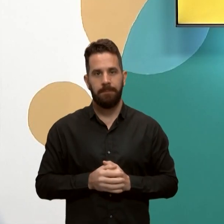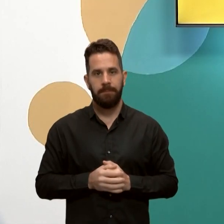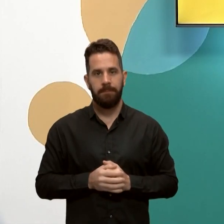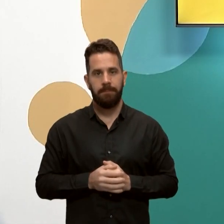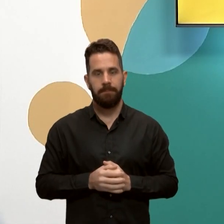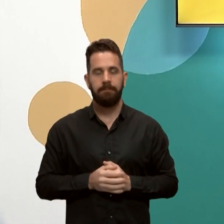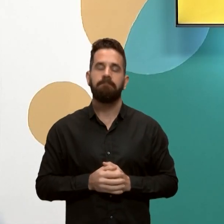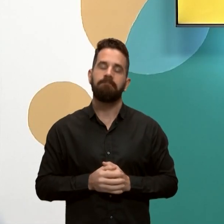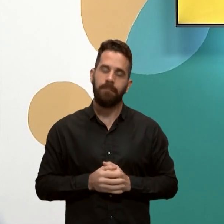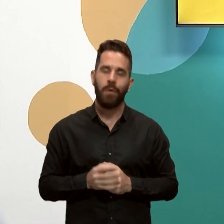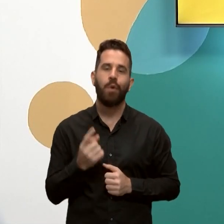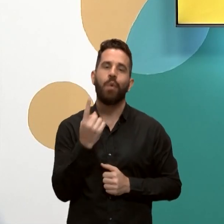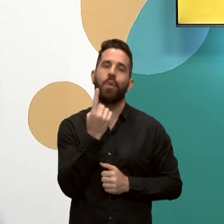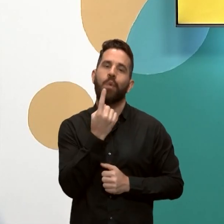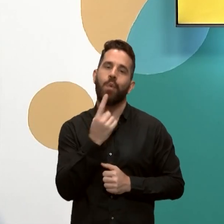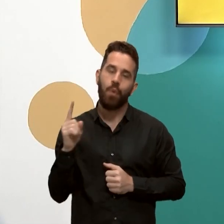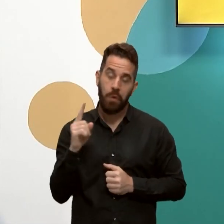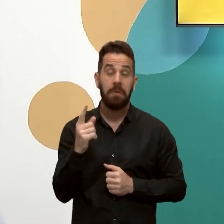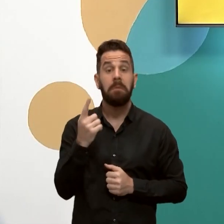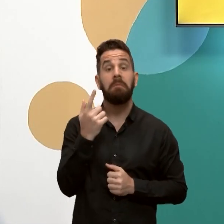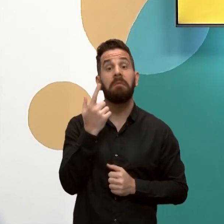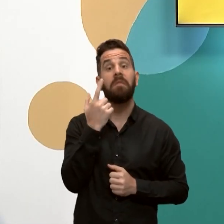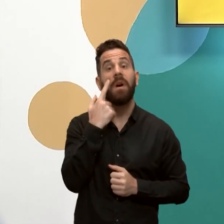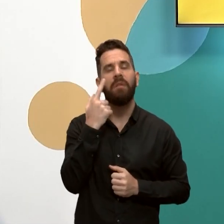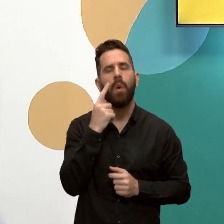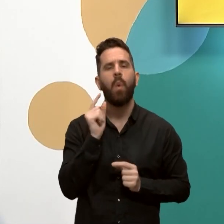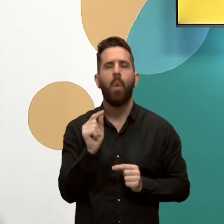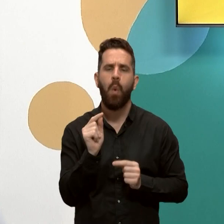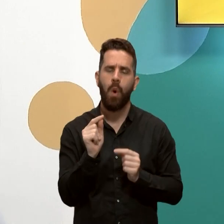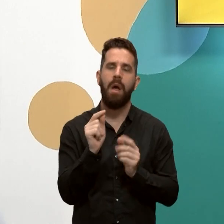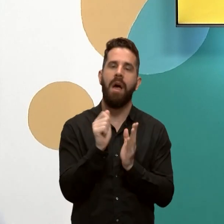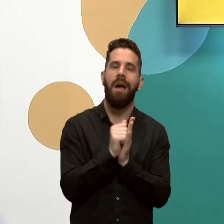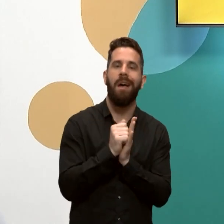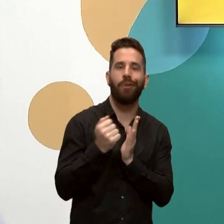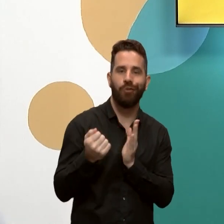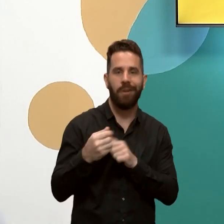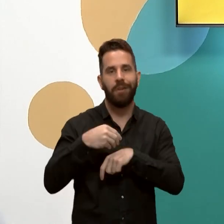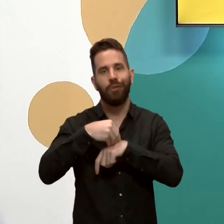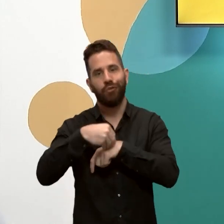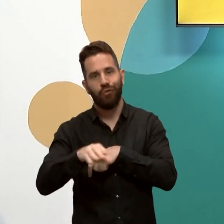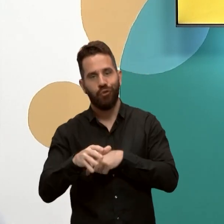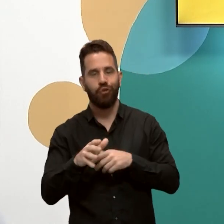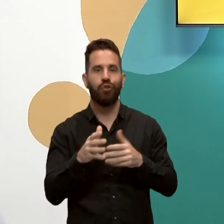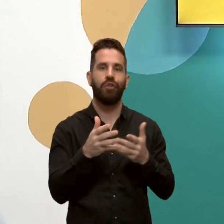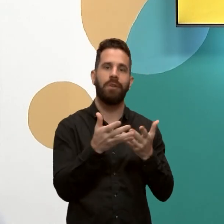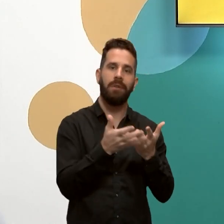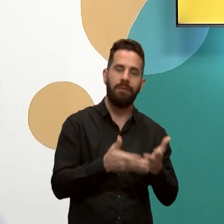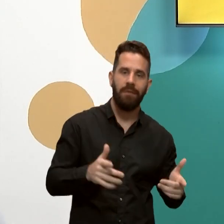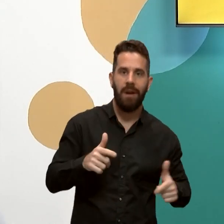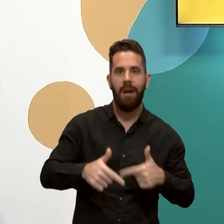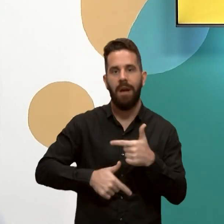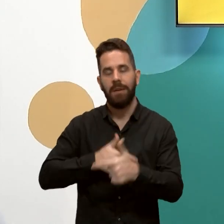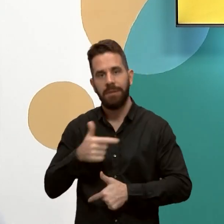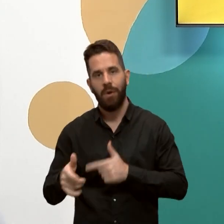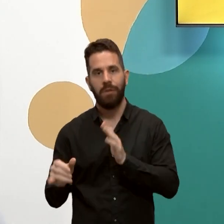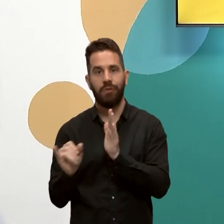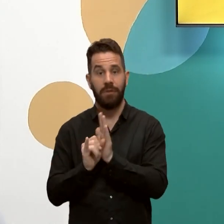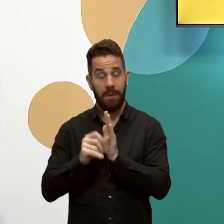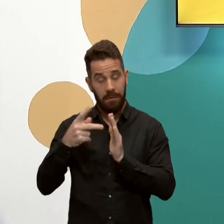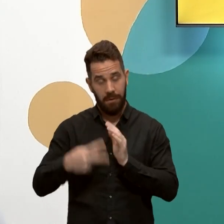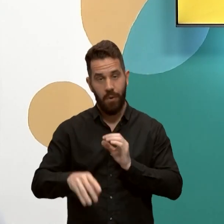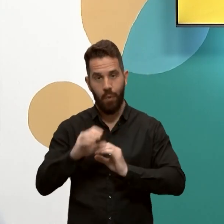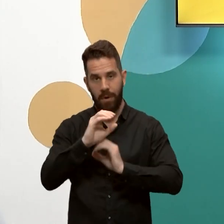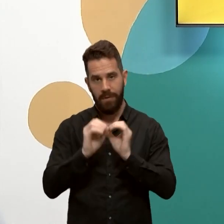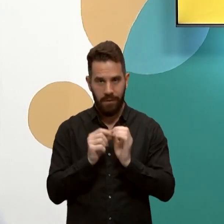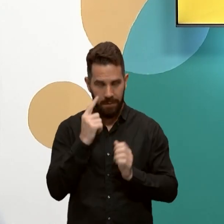E para finalizar o programa de hoje, você confere dicas de eventos, ações e editais da Universidade Federal de Goiás na